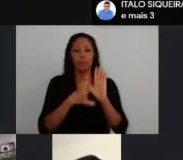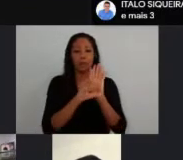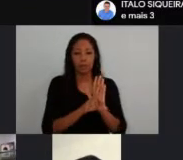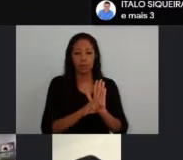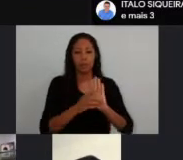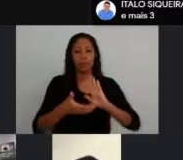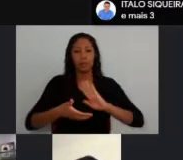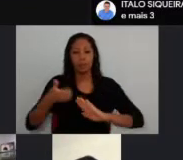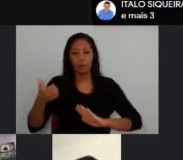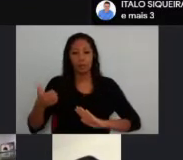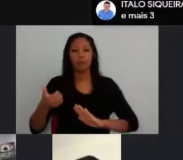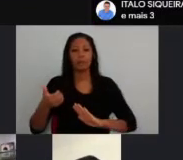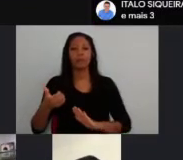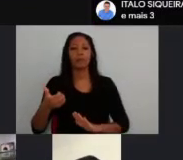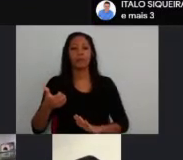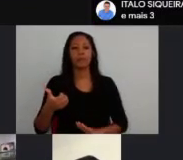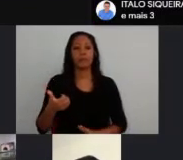profissionais da educação.